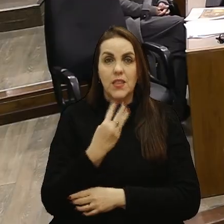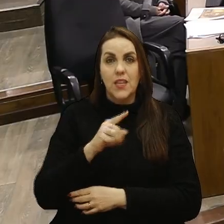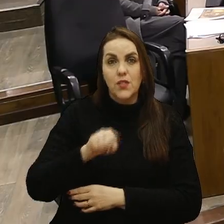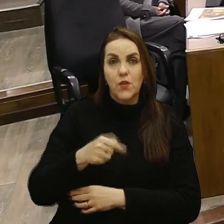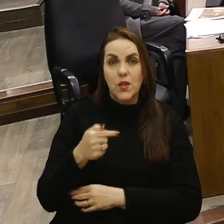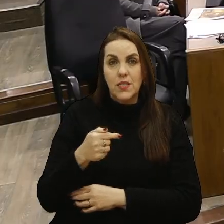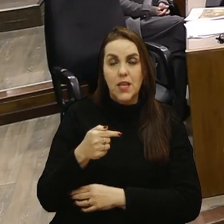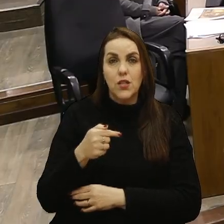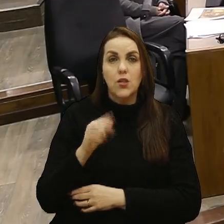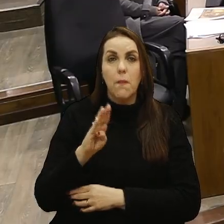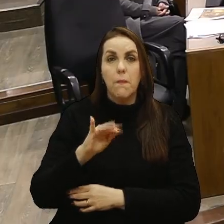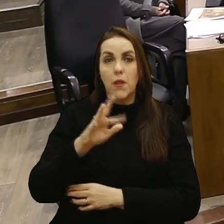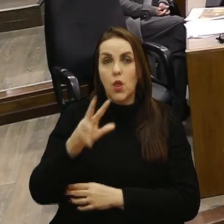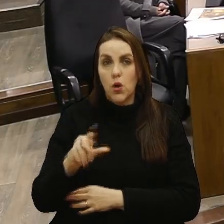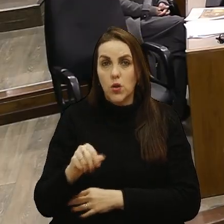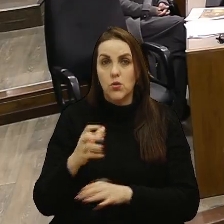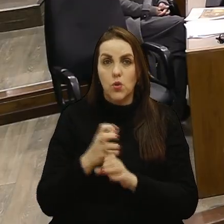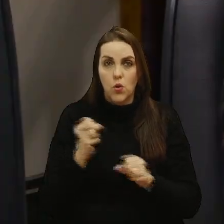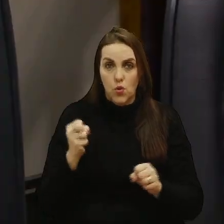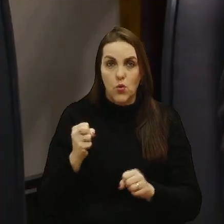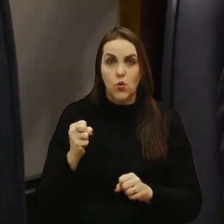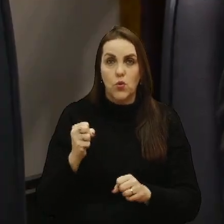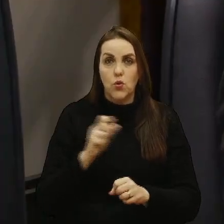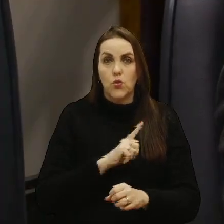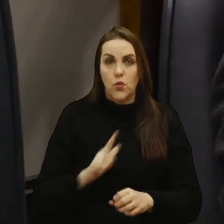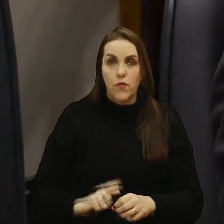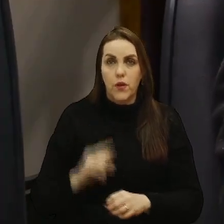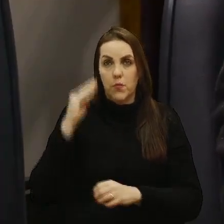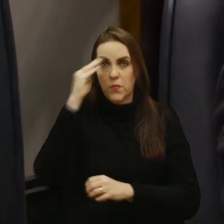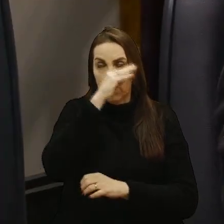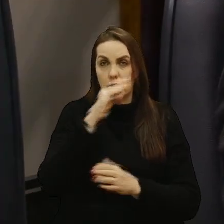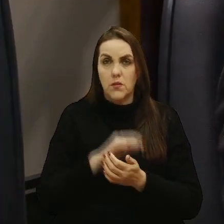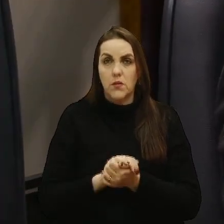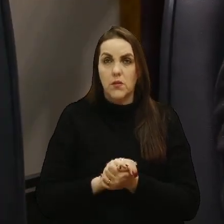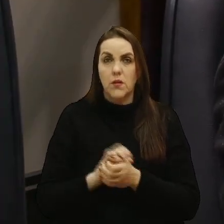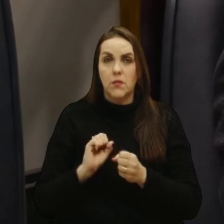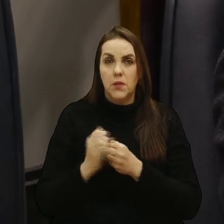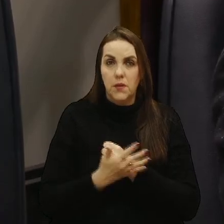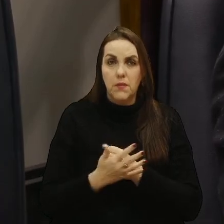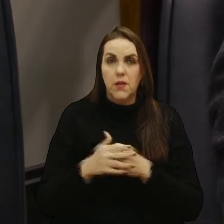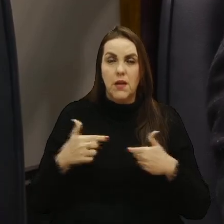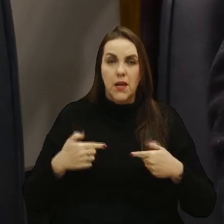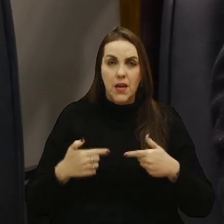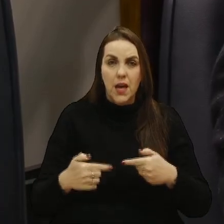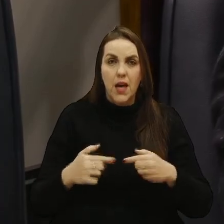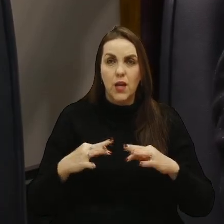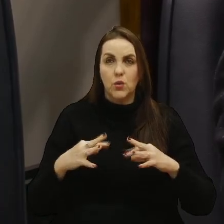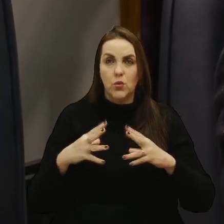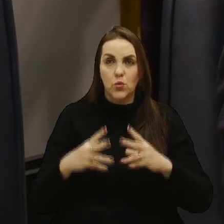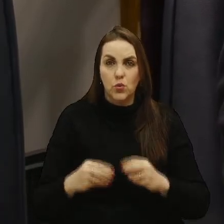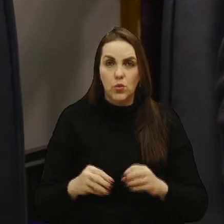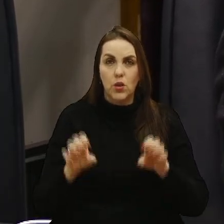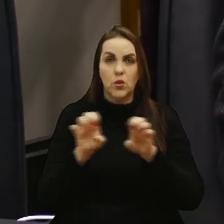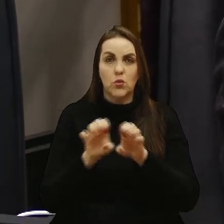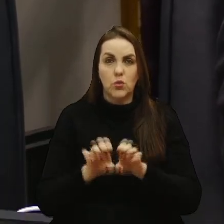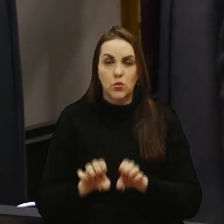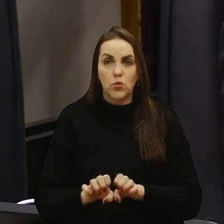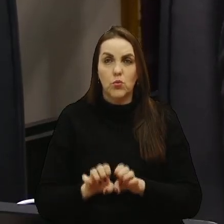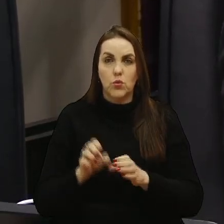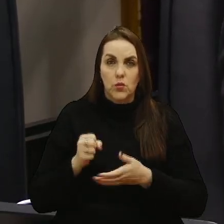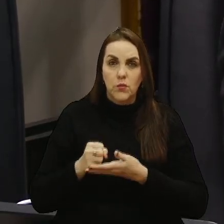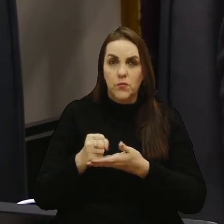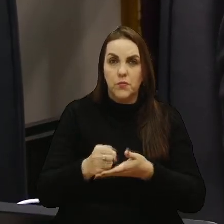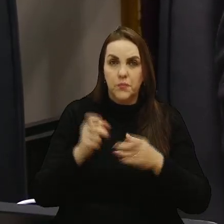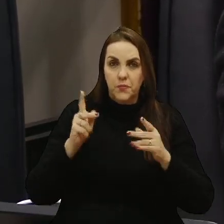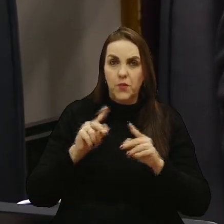de lucro. É o que eu sei, tá? No governo Bolsonaro, mesmo com pandemia, guerra, tudo que aconteceu, o governo Bolsonaro acabou fazendo uma estruturação, botando gente de carreira